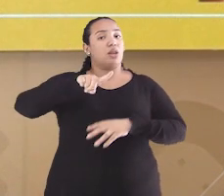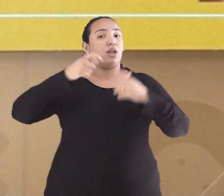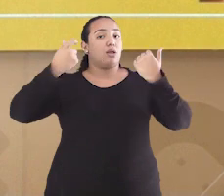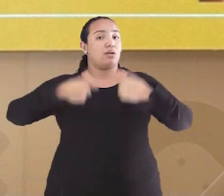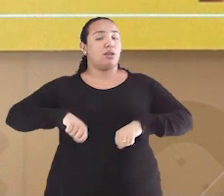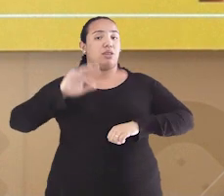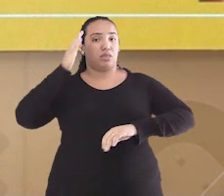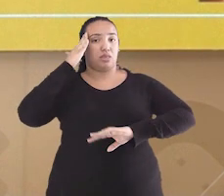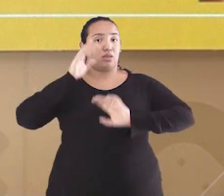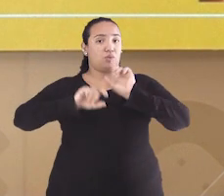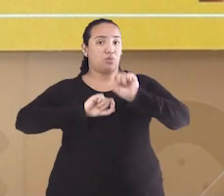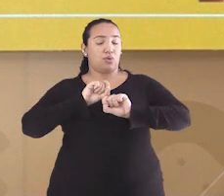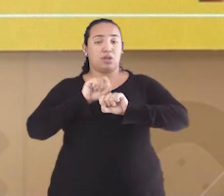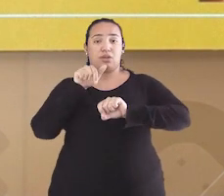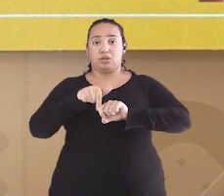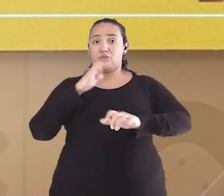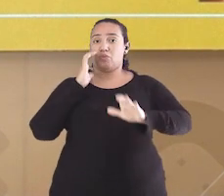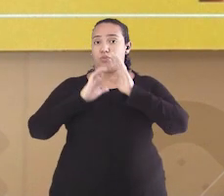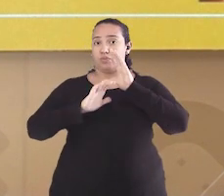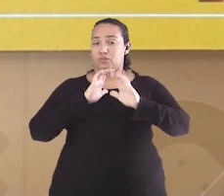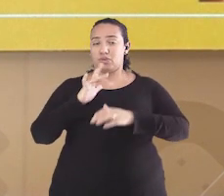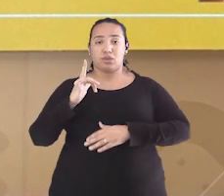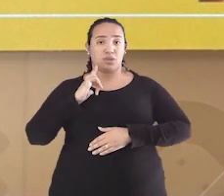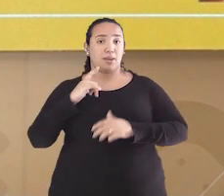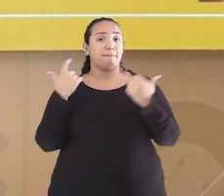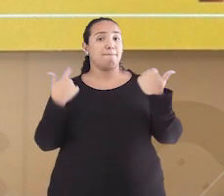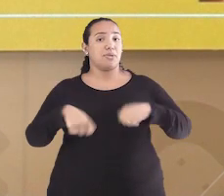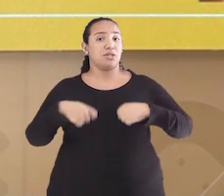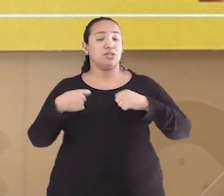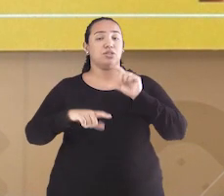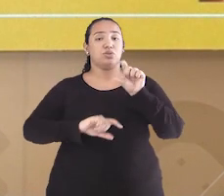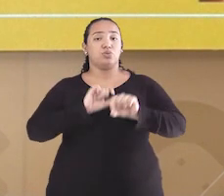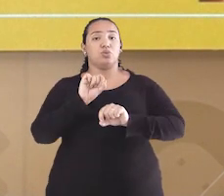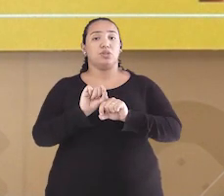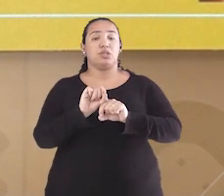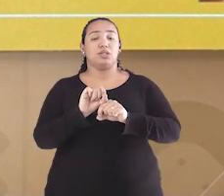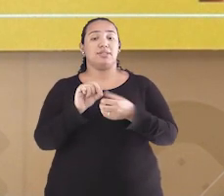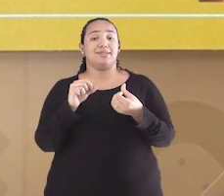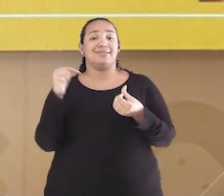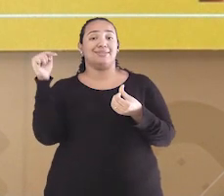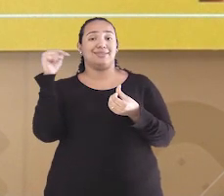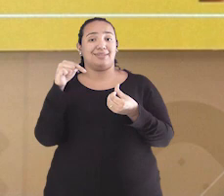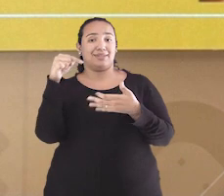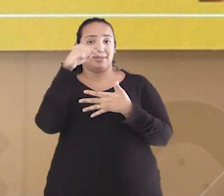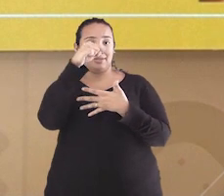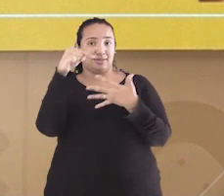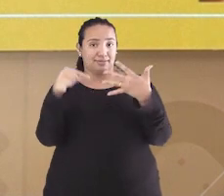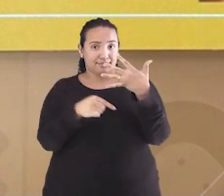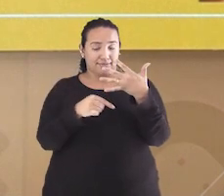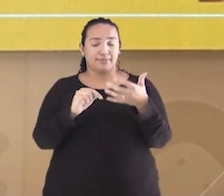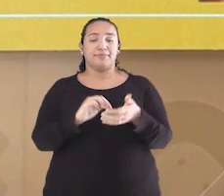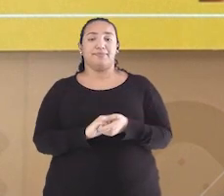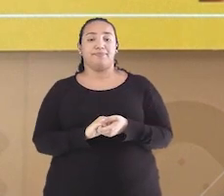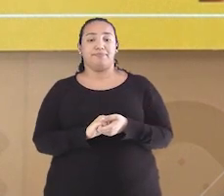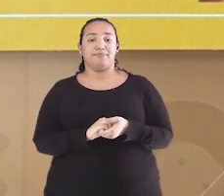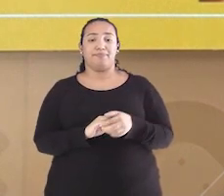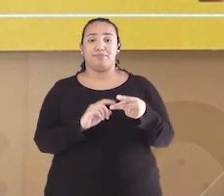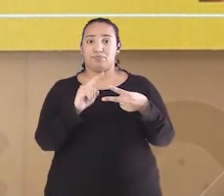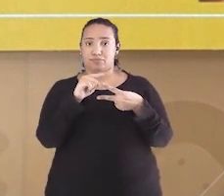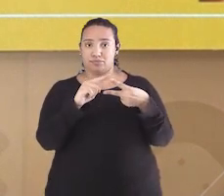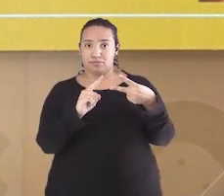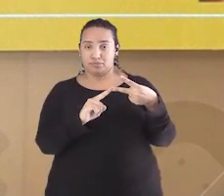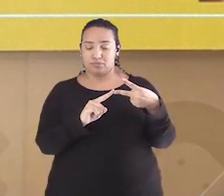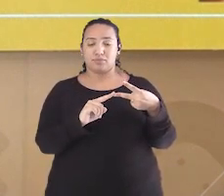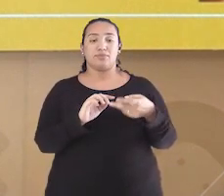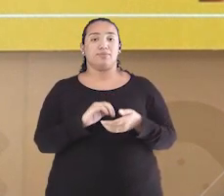precisamos entender que, para que ela exista, são necessários 6 elementos. Os 2 primeiros são